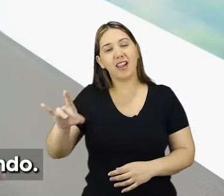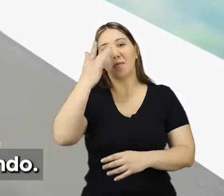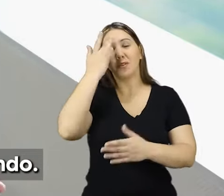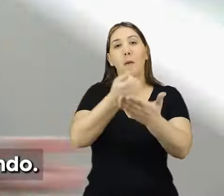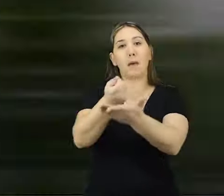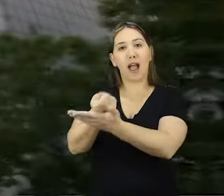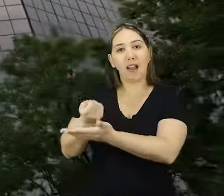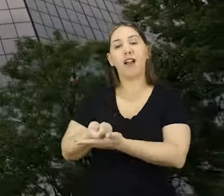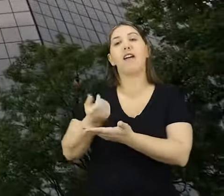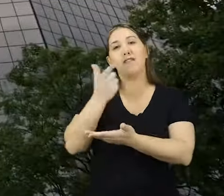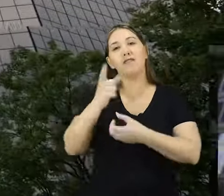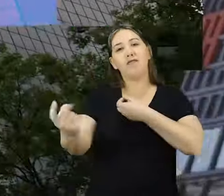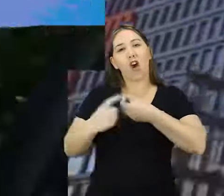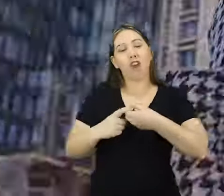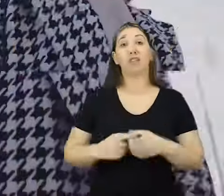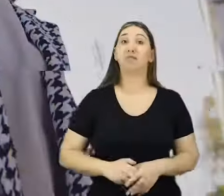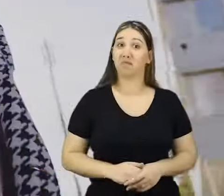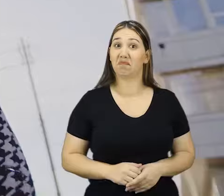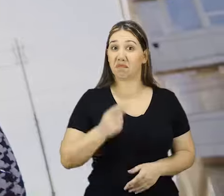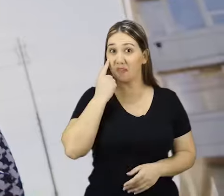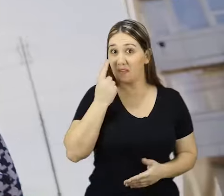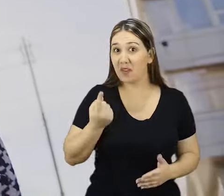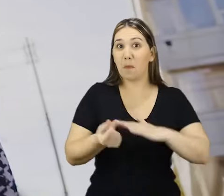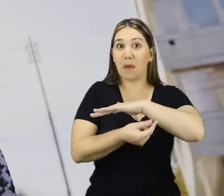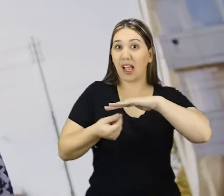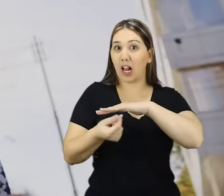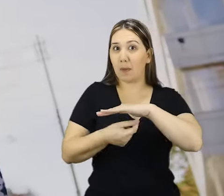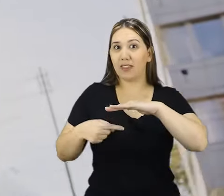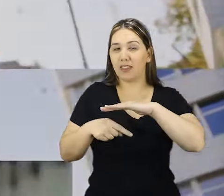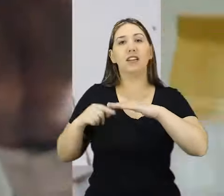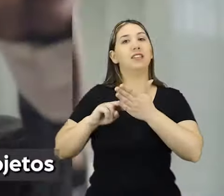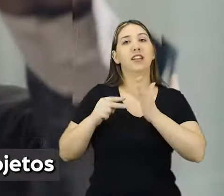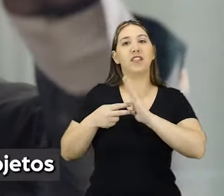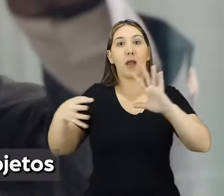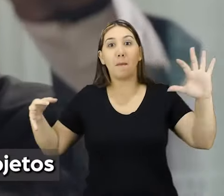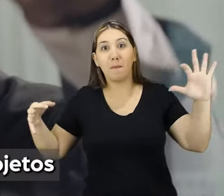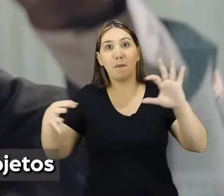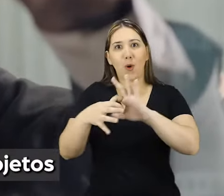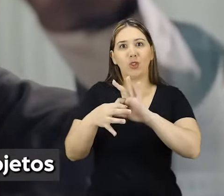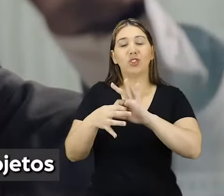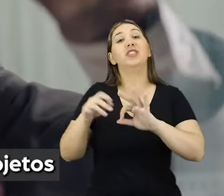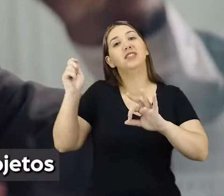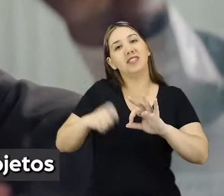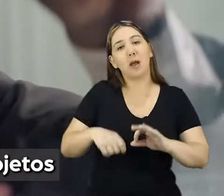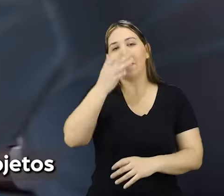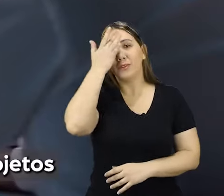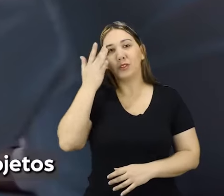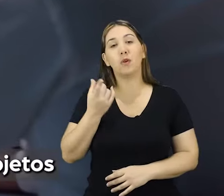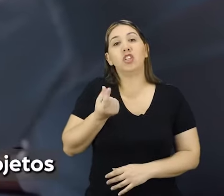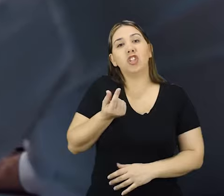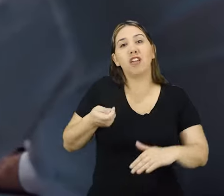dos imóveis vão pagando. Viu só? O mercado de capitais faz a ponte entre quem precisa de recursos para financiar